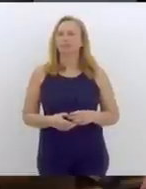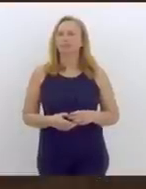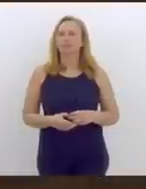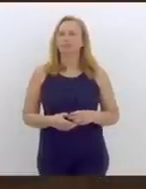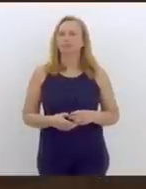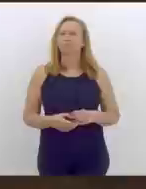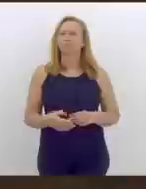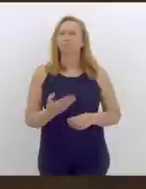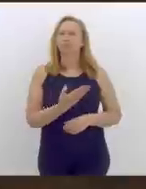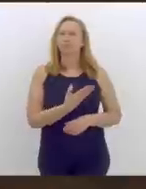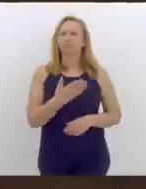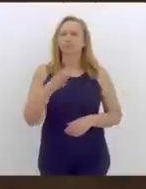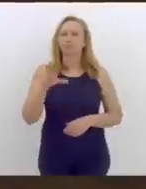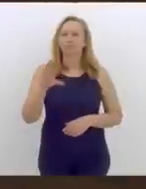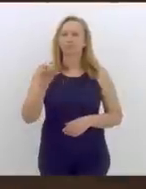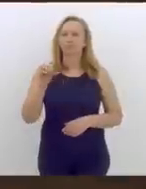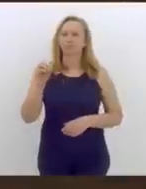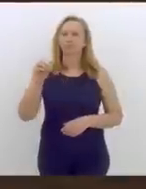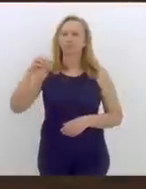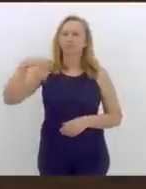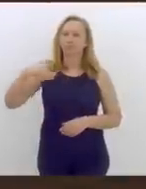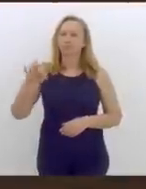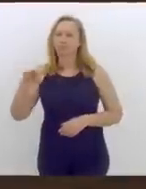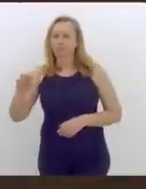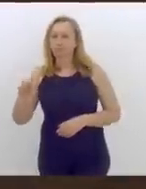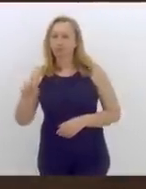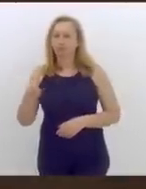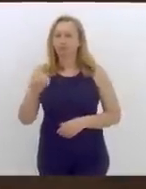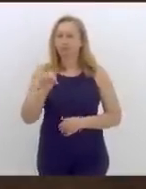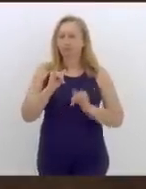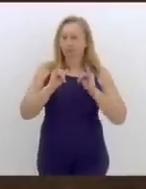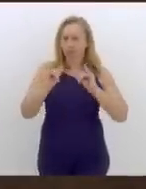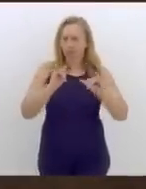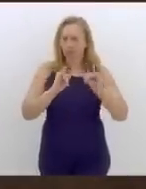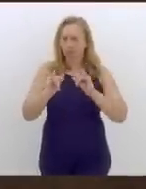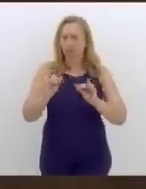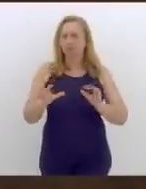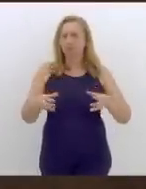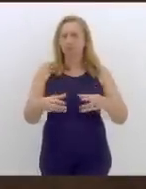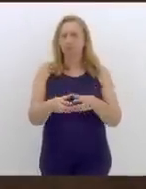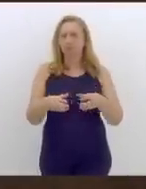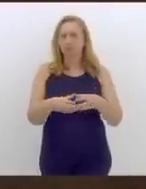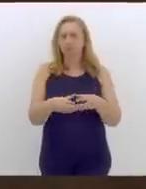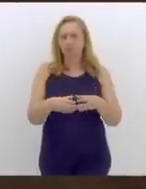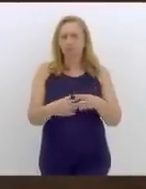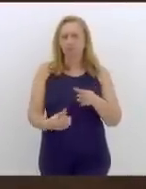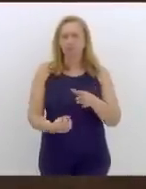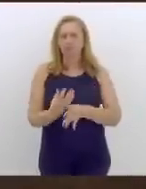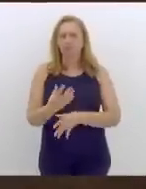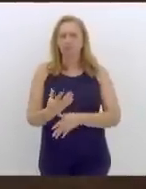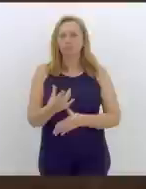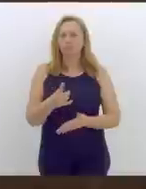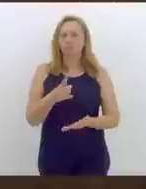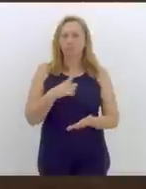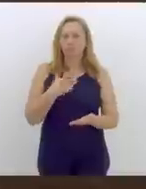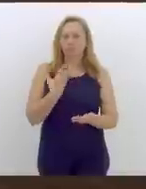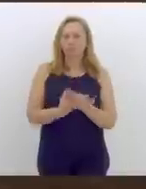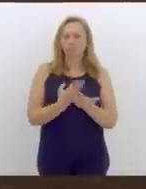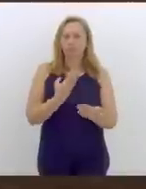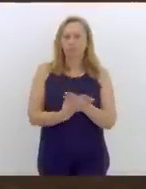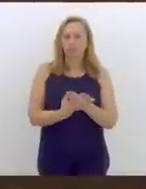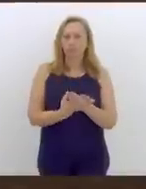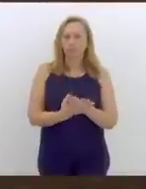Comandante informou que existe uma comissão que está estudando sobre